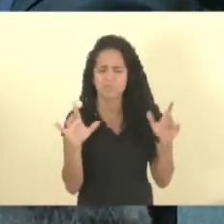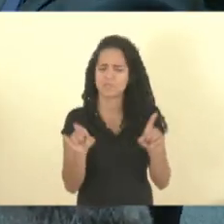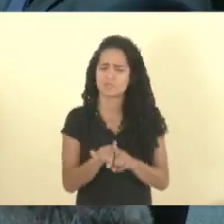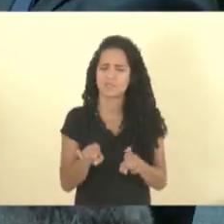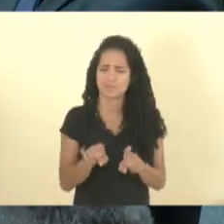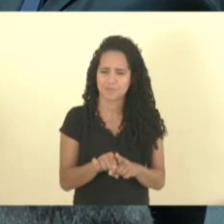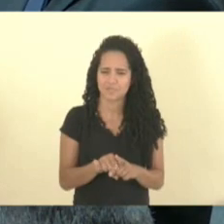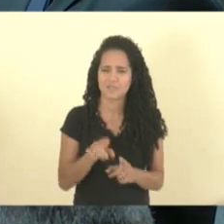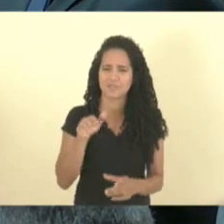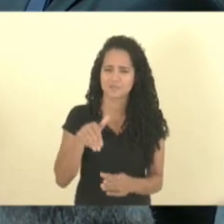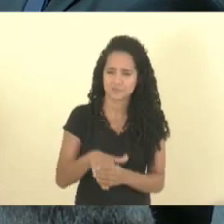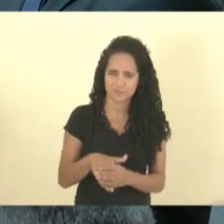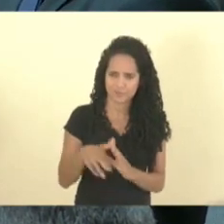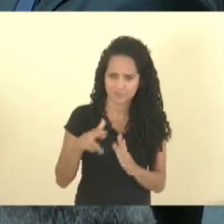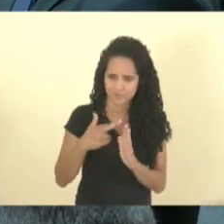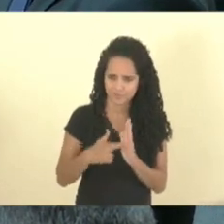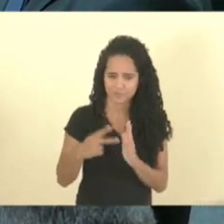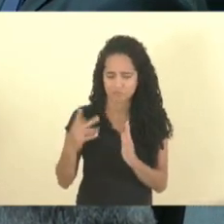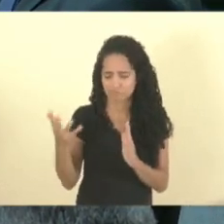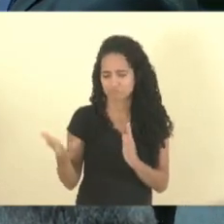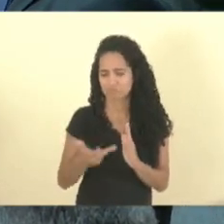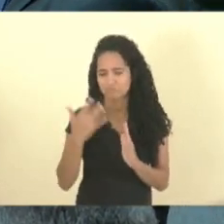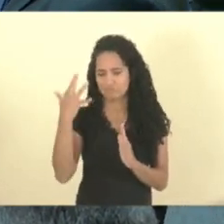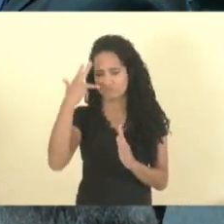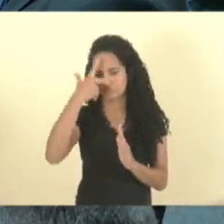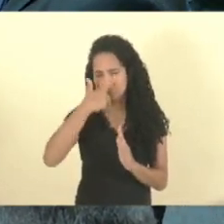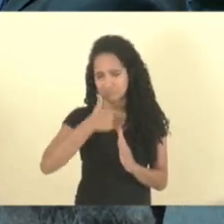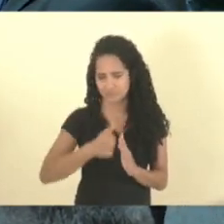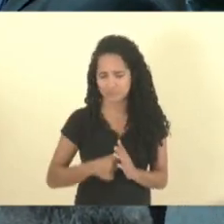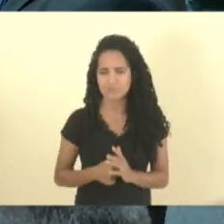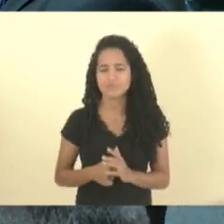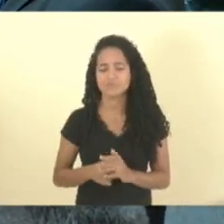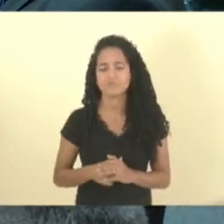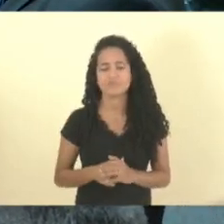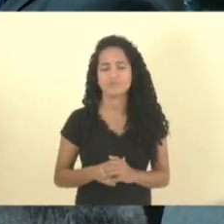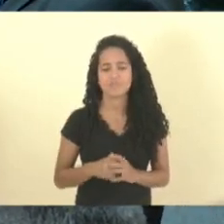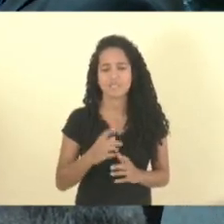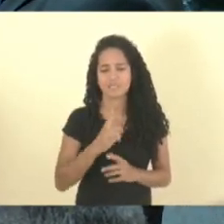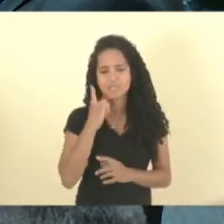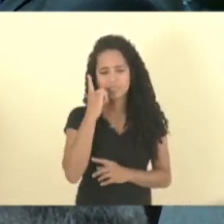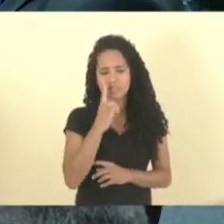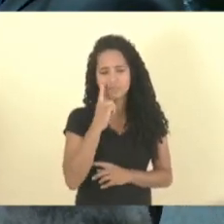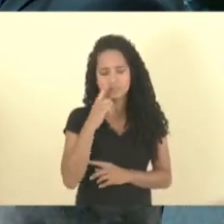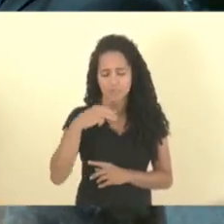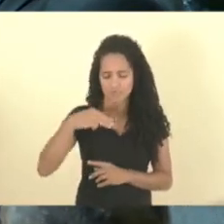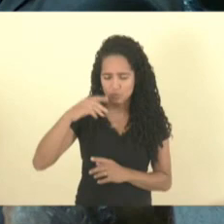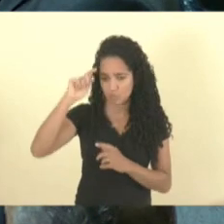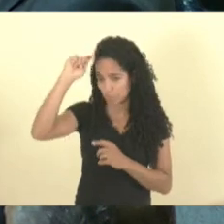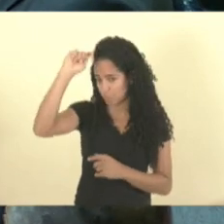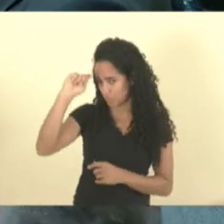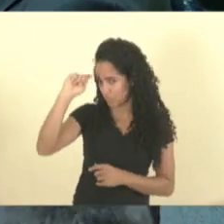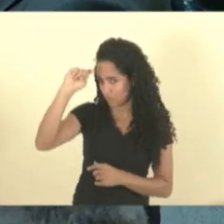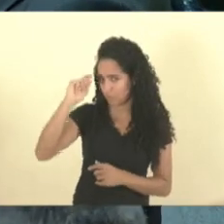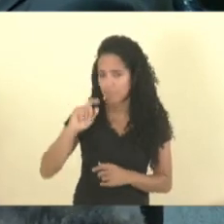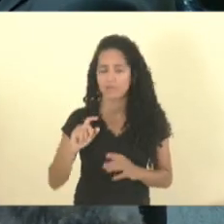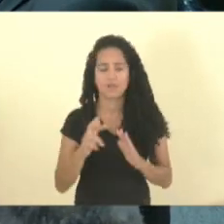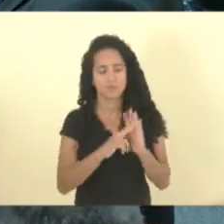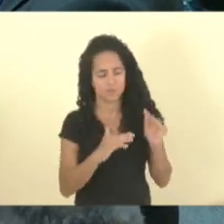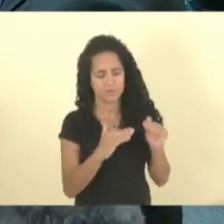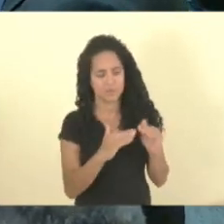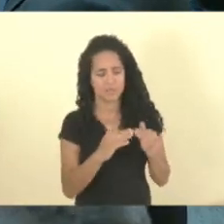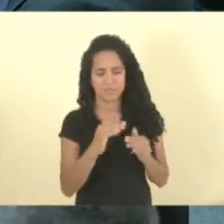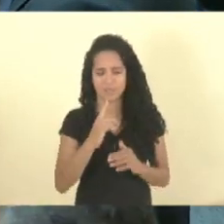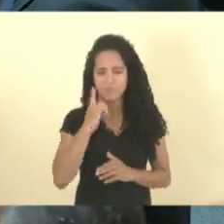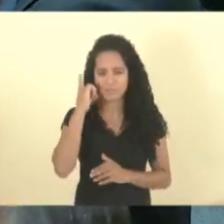aí o voto, o relatório, o lindo relatório aí. Com o relator, coronel. Deputado Muribeca. Com o relator,